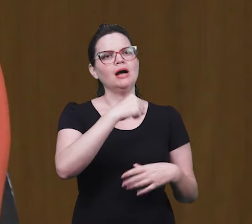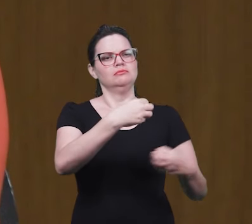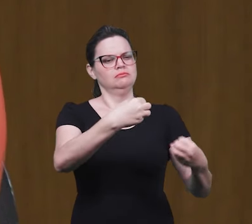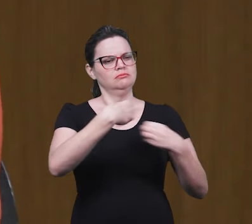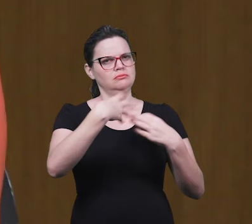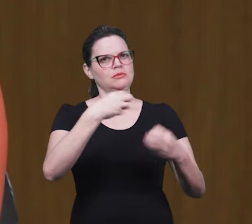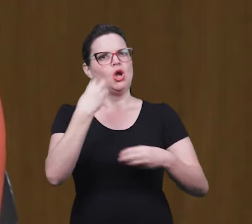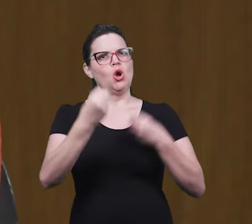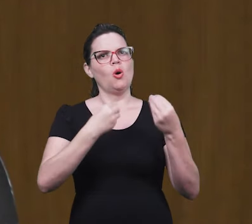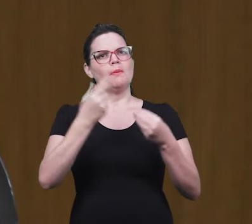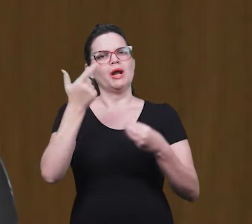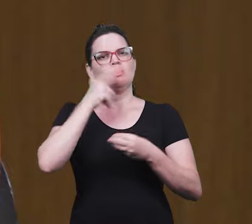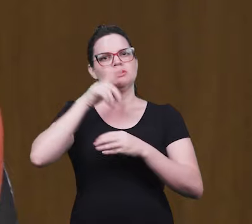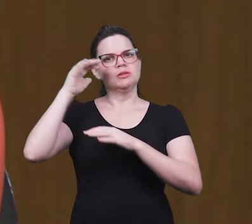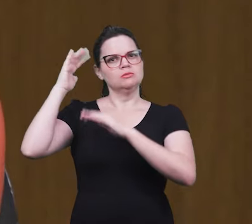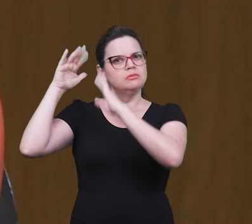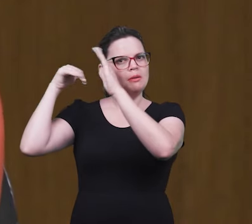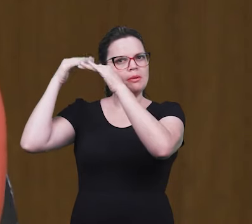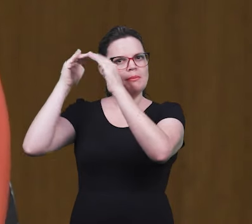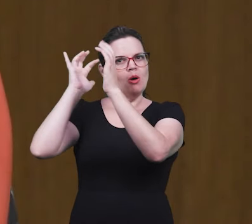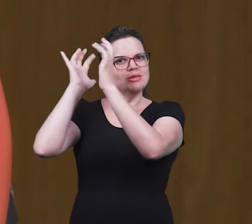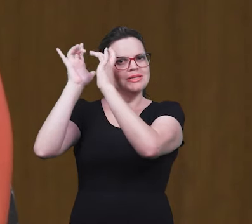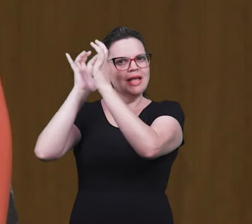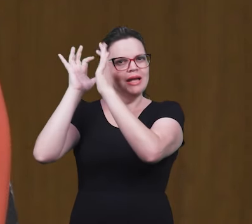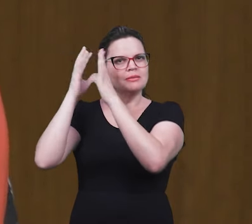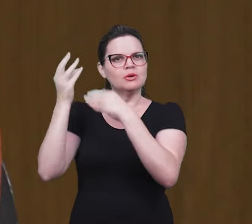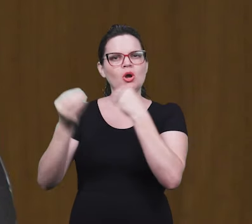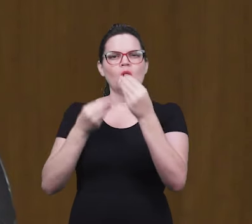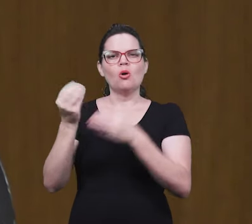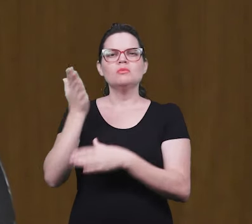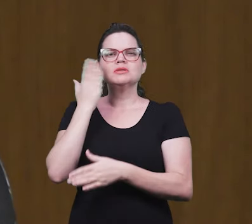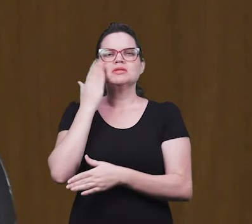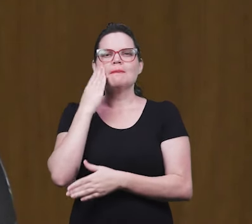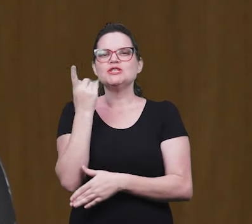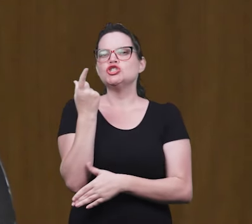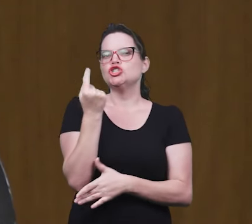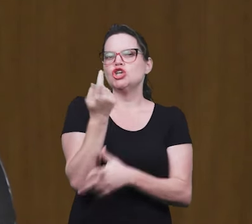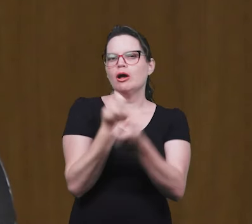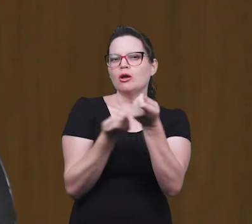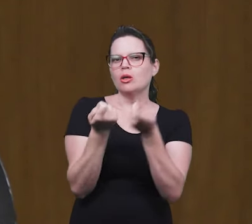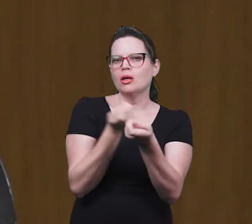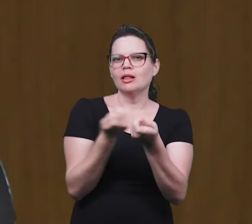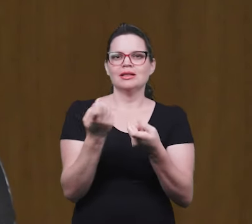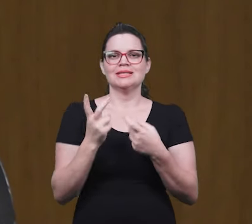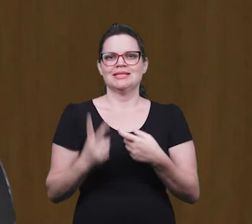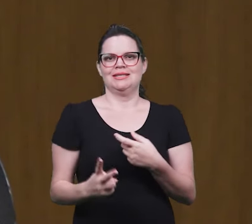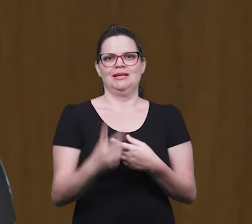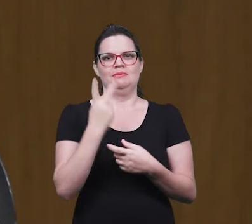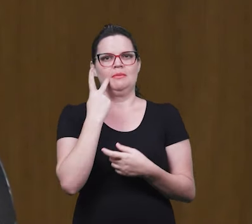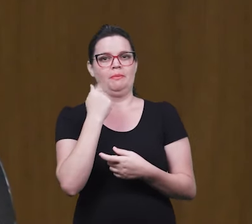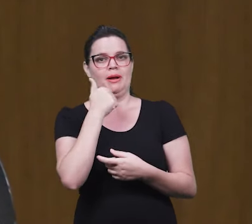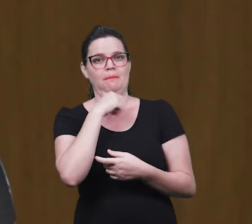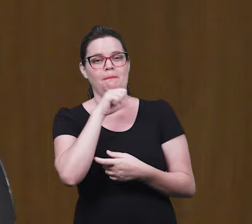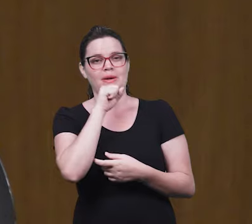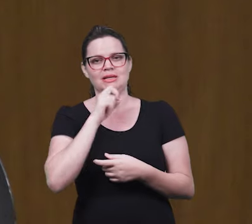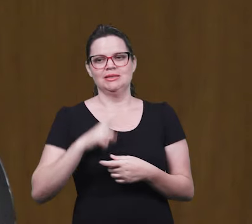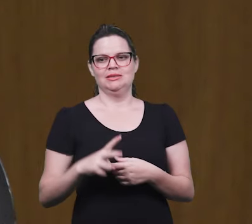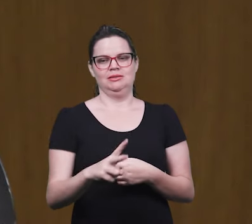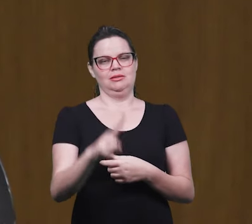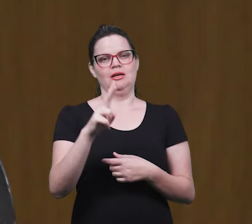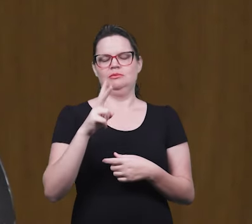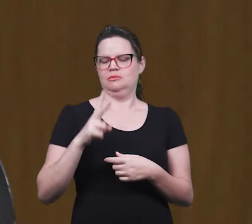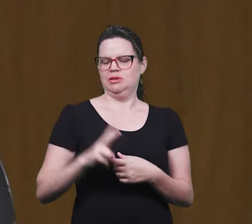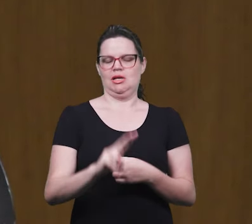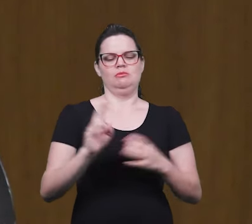a parte cognitiva de cérebro, como lidar com o dinheiro. Então, sempre papai e mamãe nos